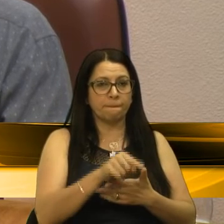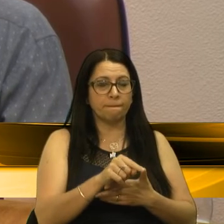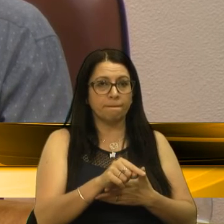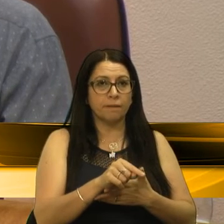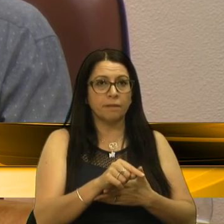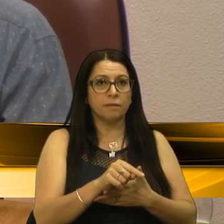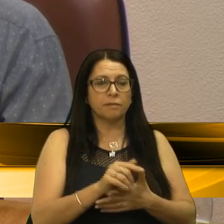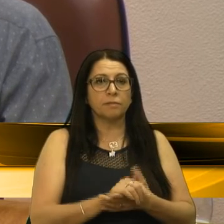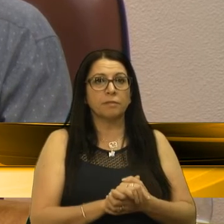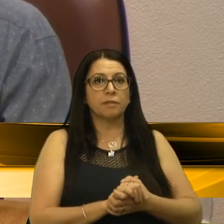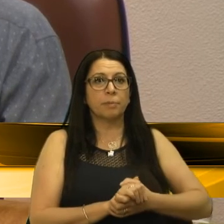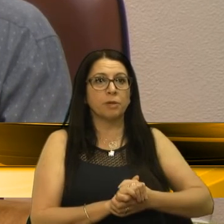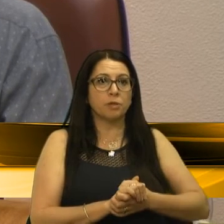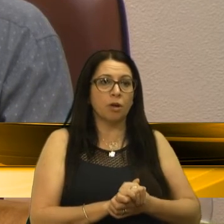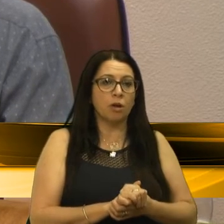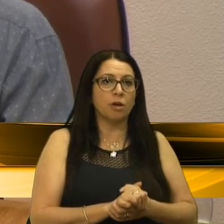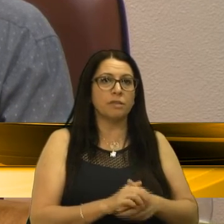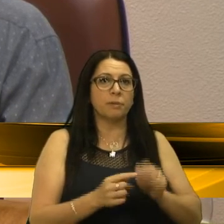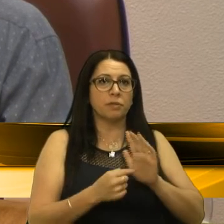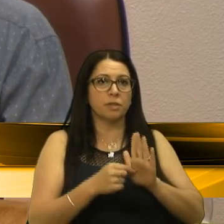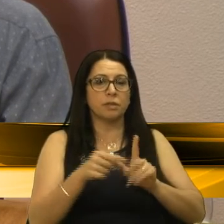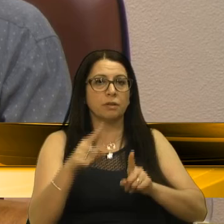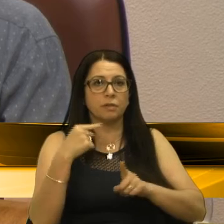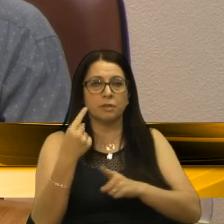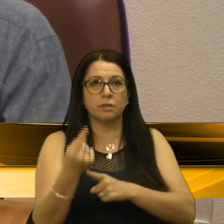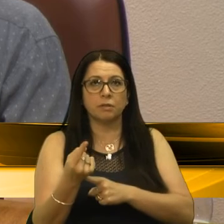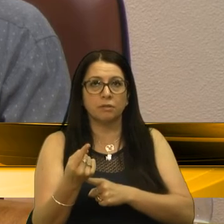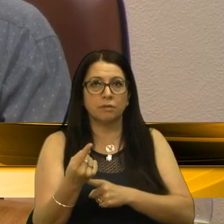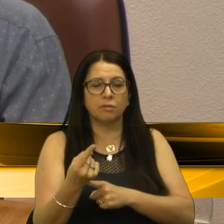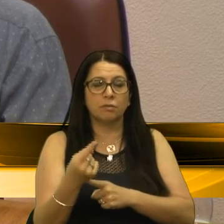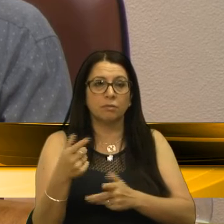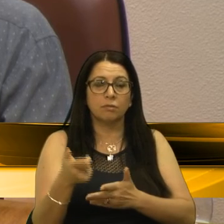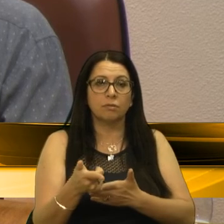Pois, o ponto decorre de mera